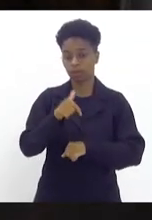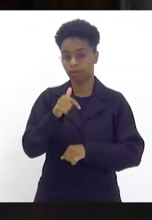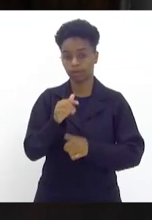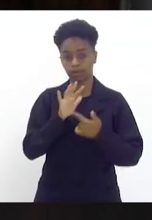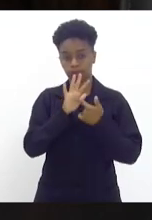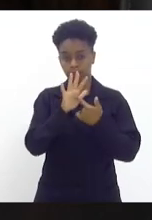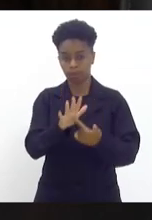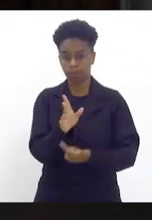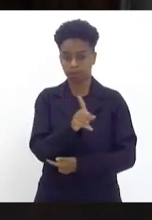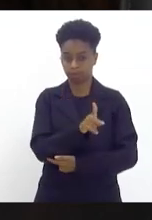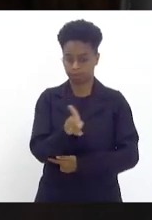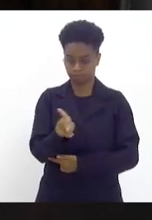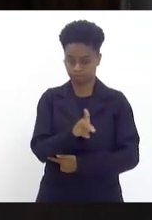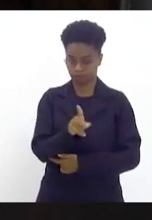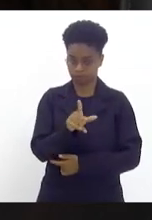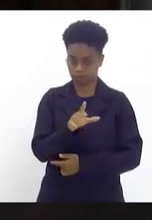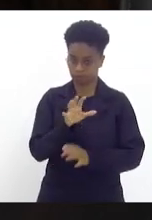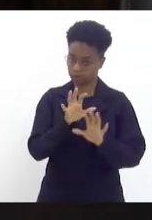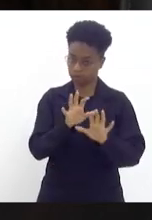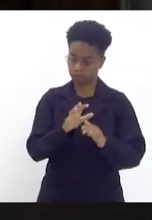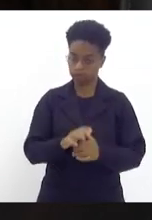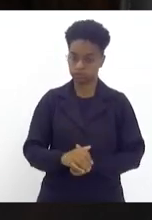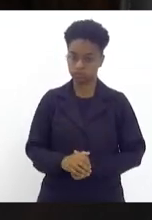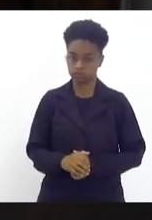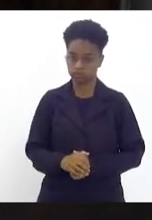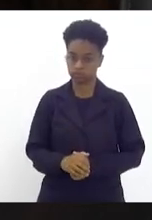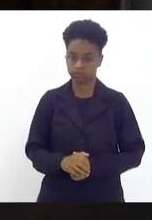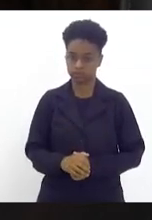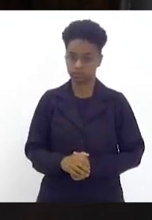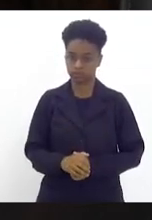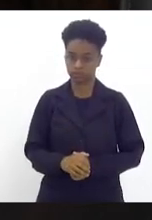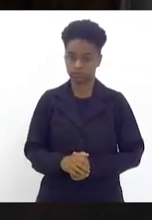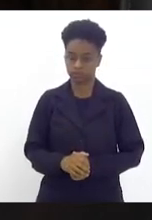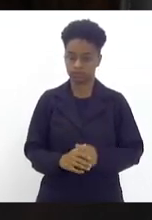isso para um professor, tá,